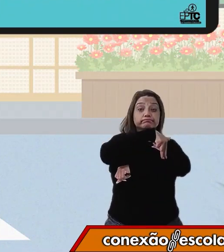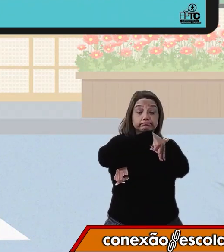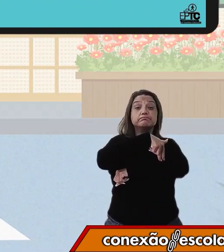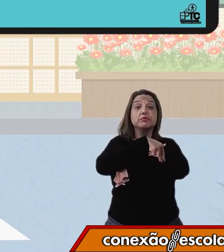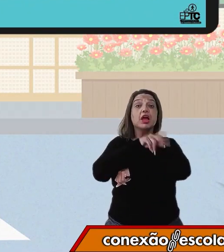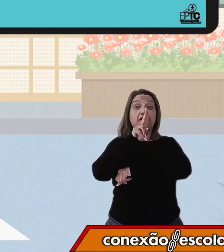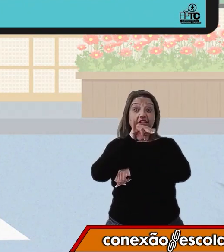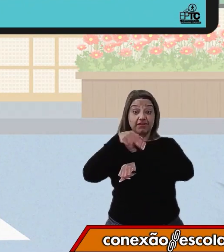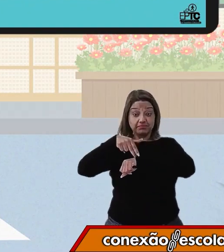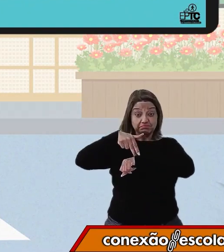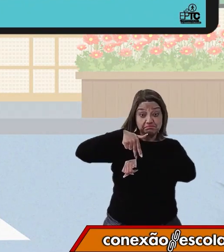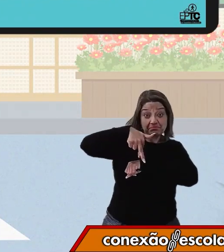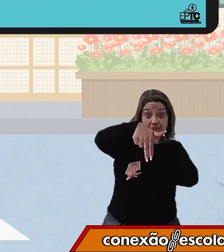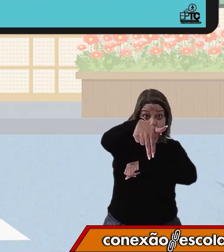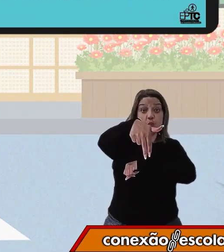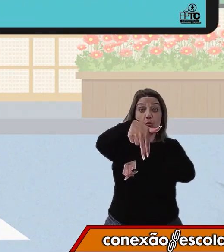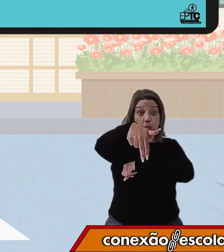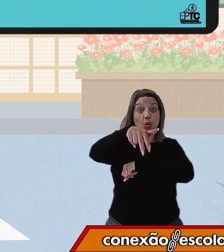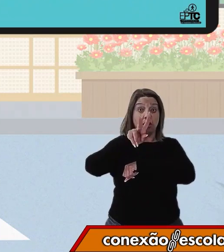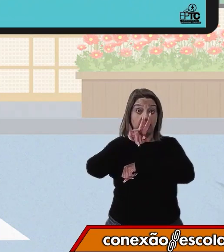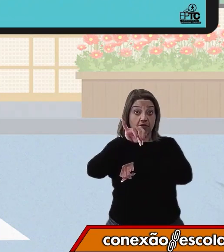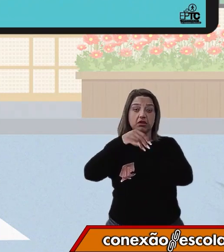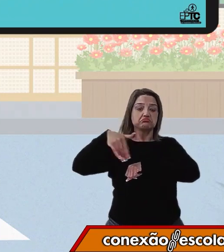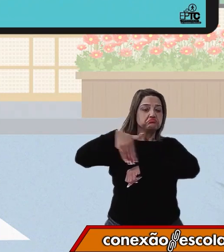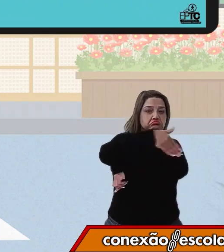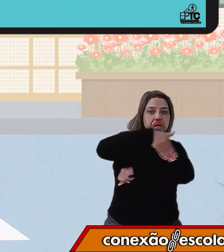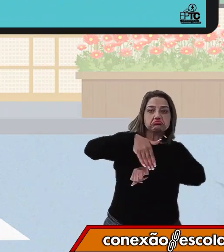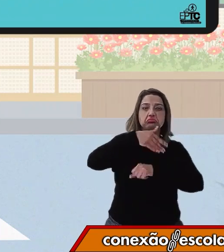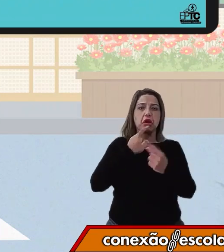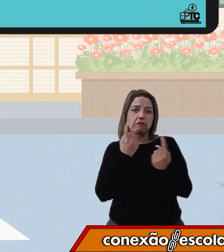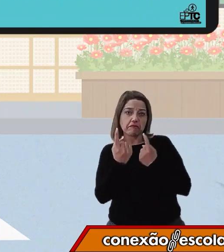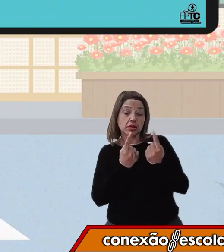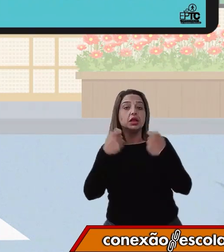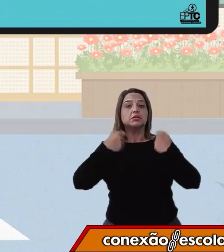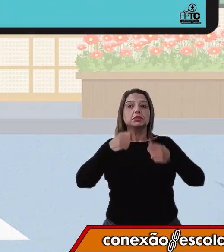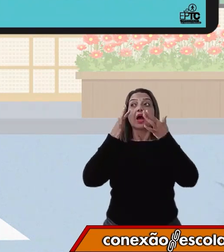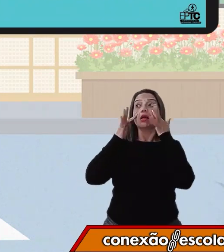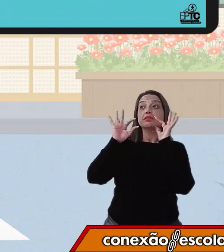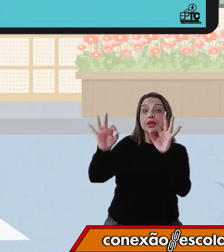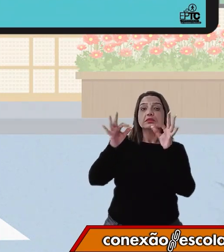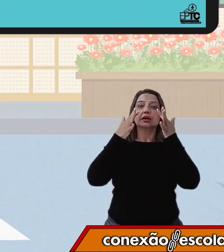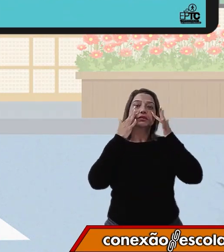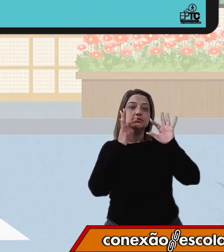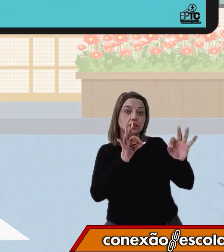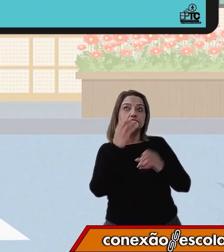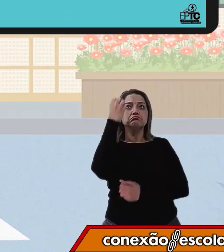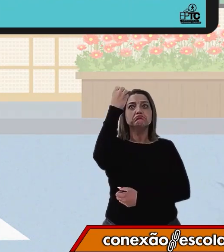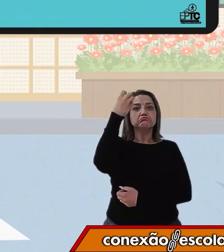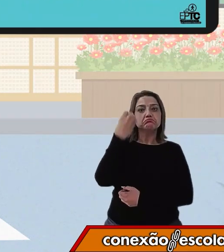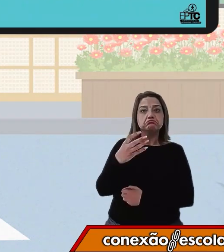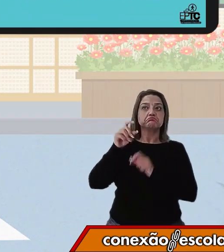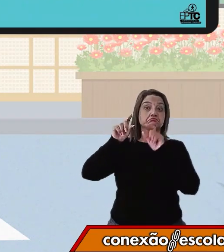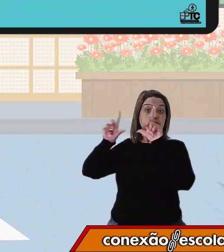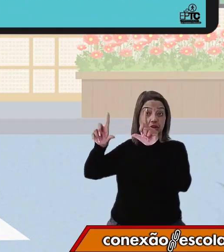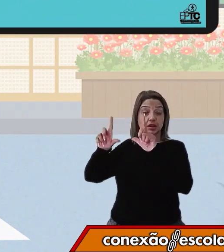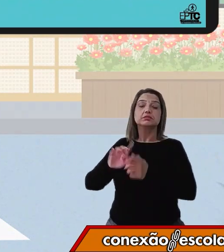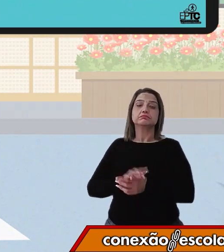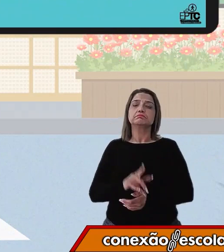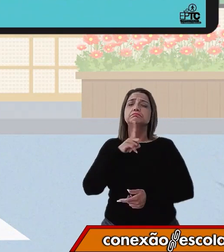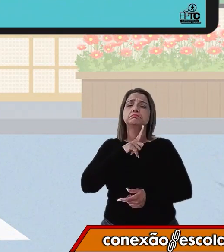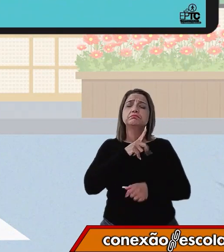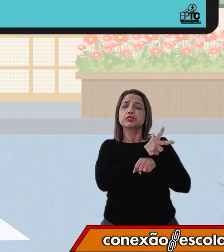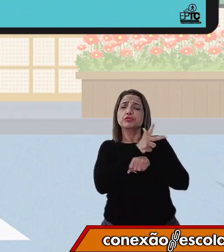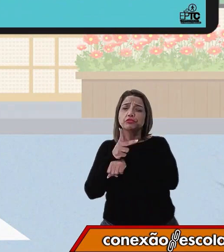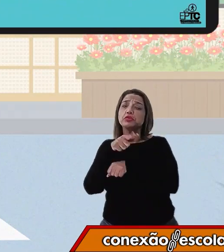e quando for atravessar Rua ou avenida ficará tento sinalização tem um vídeo que